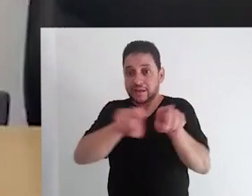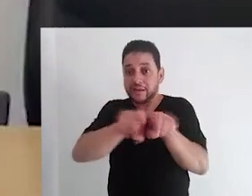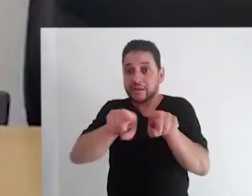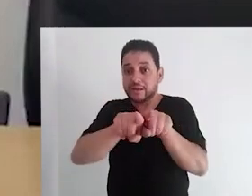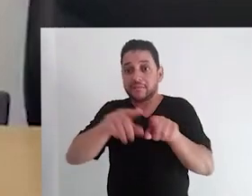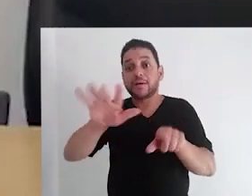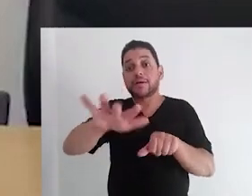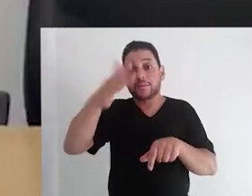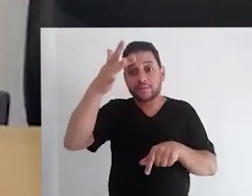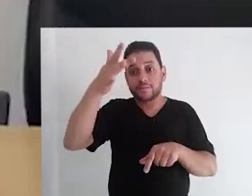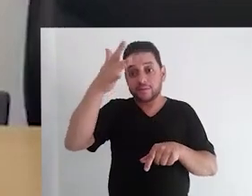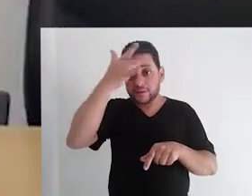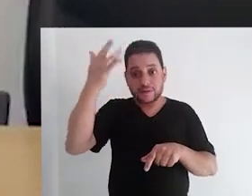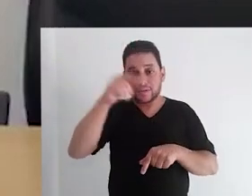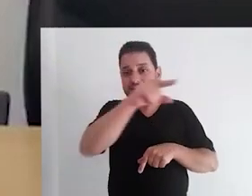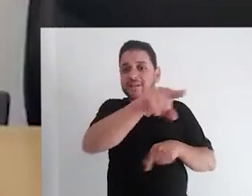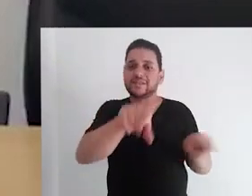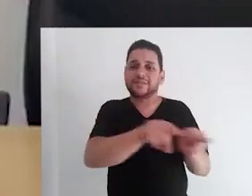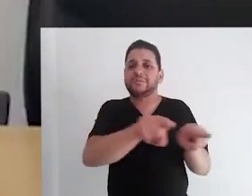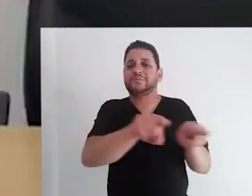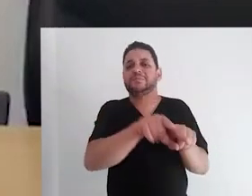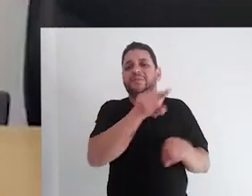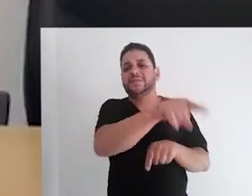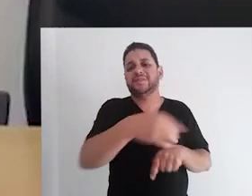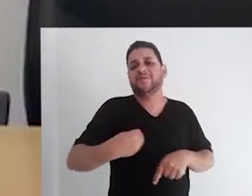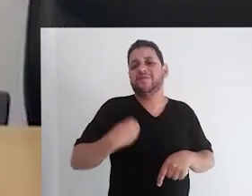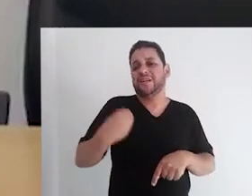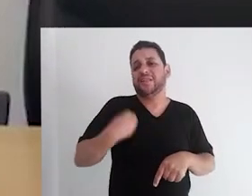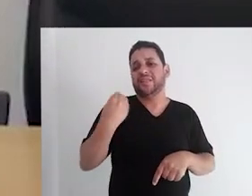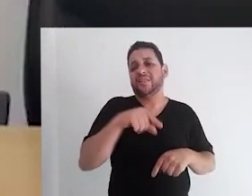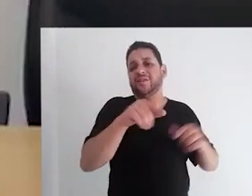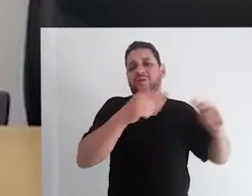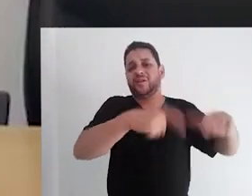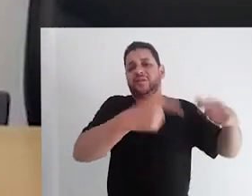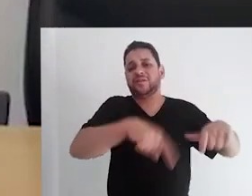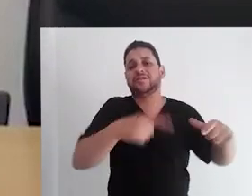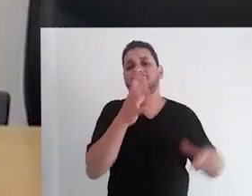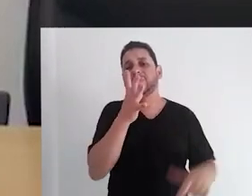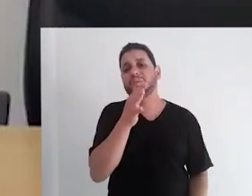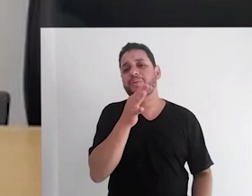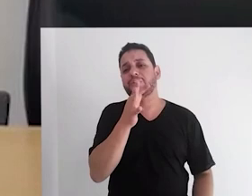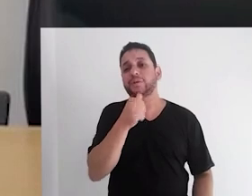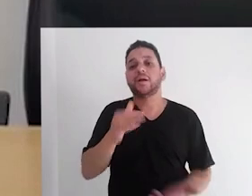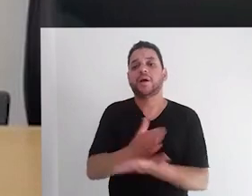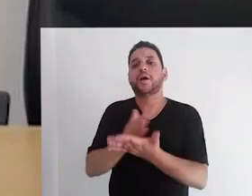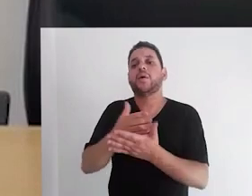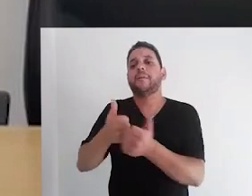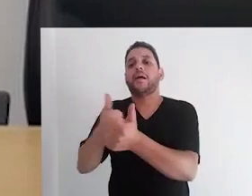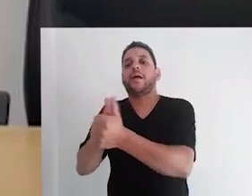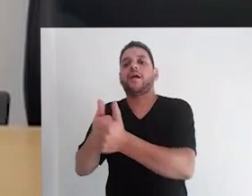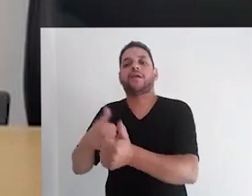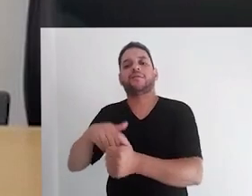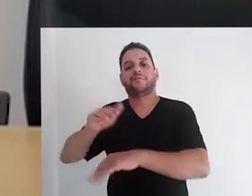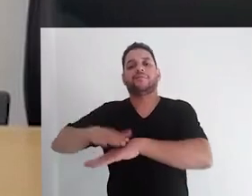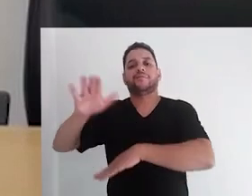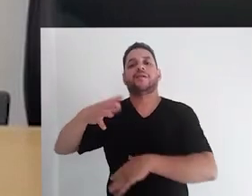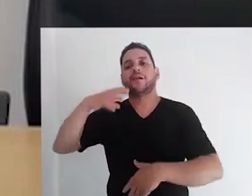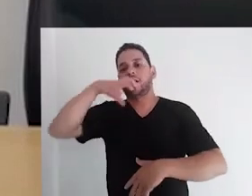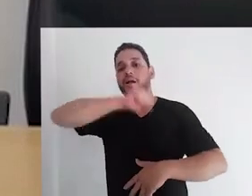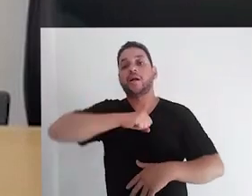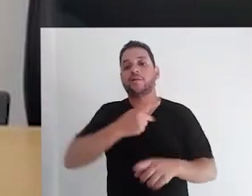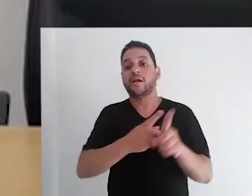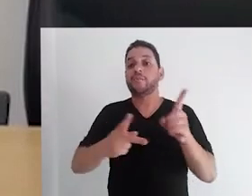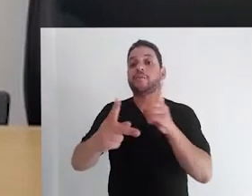juizado mais abarrotado, ele vai esperar muito mais tempo do que o outro que mora numa cidade próxima, para ter o seu benefício previdenciário